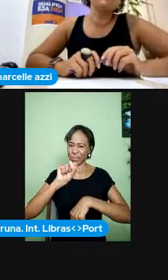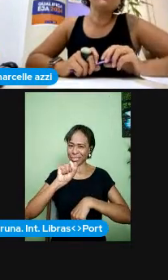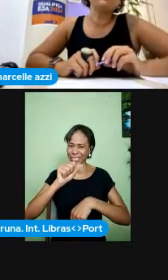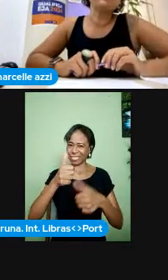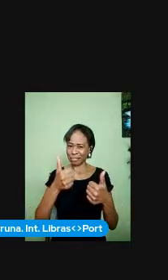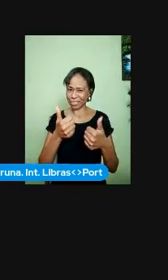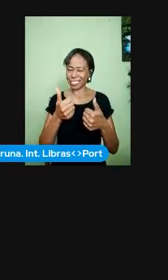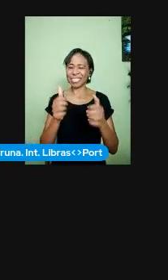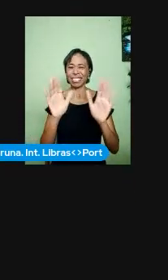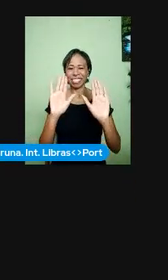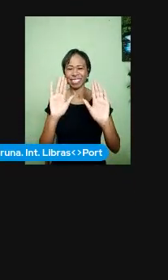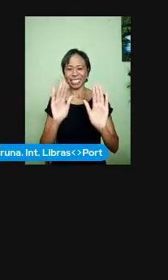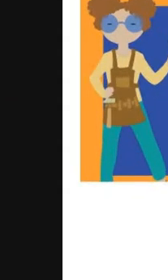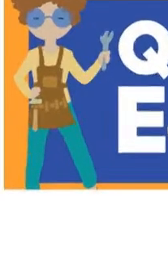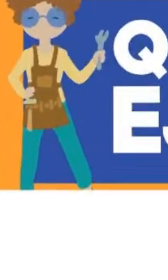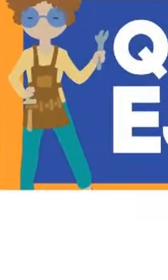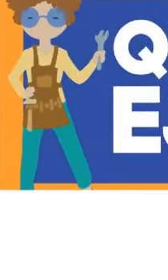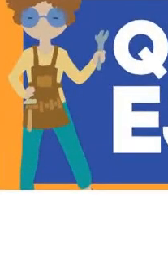pouco.